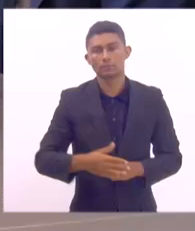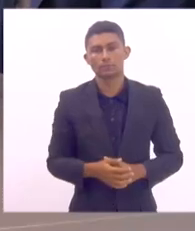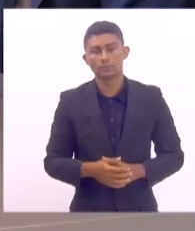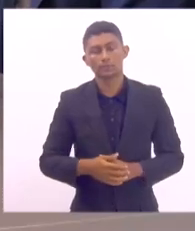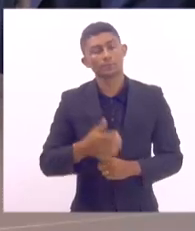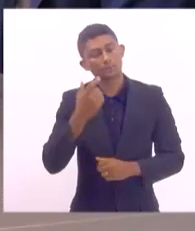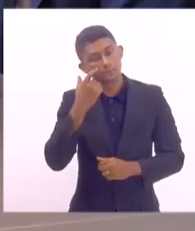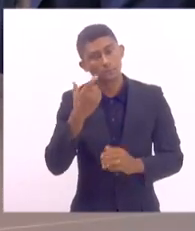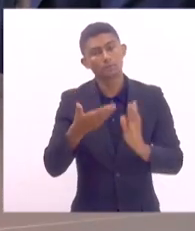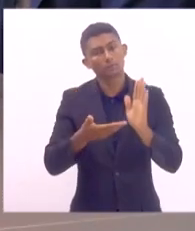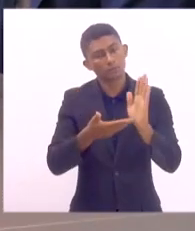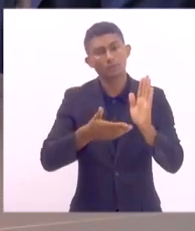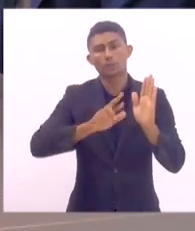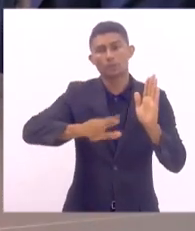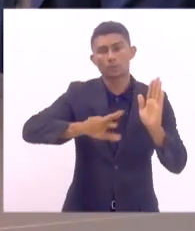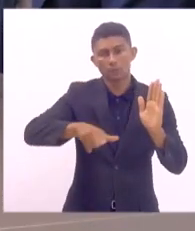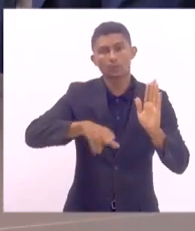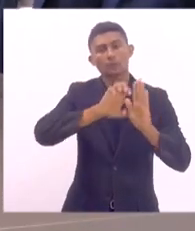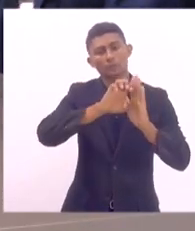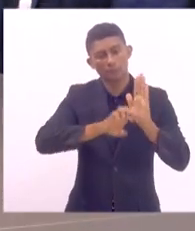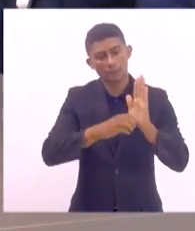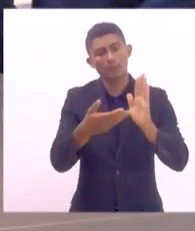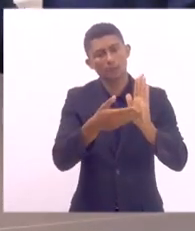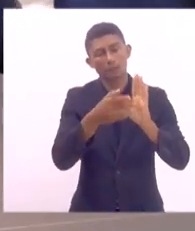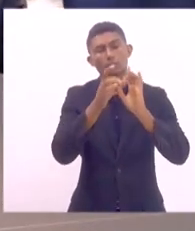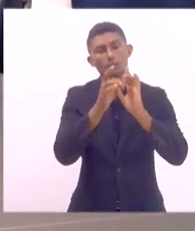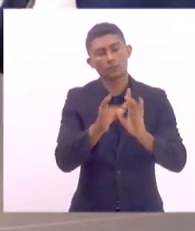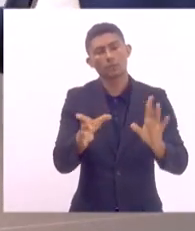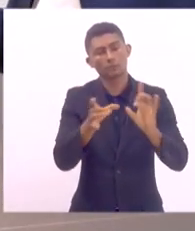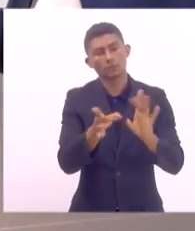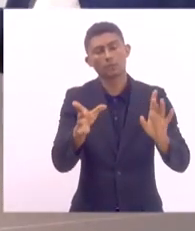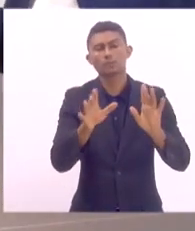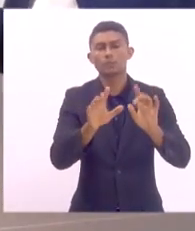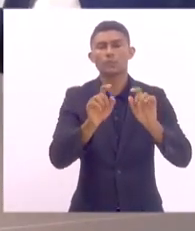ó, não é. A emenda está autorizando, mas autorizando o quê?